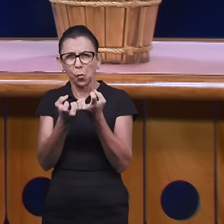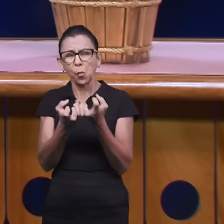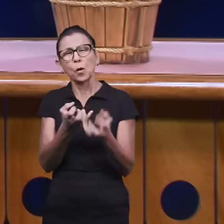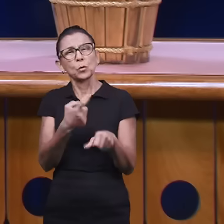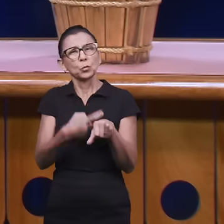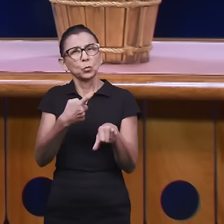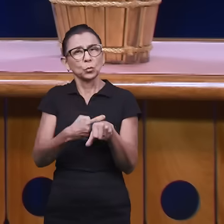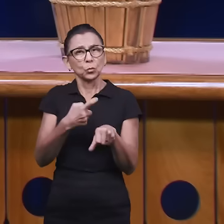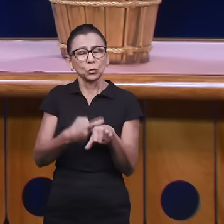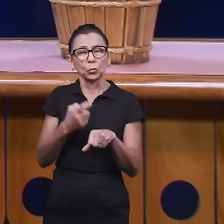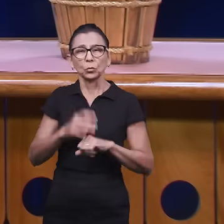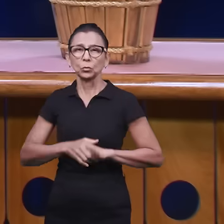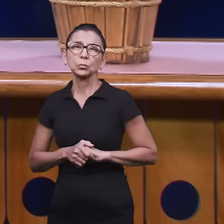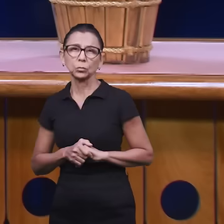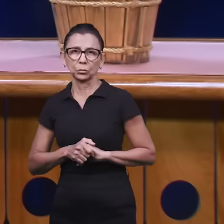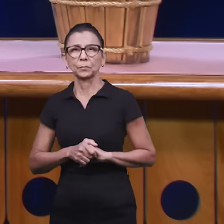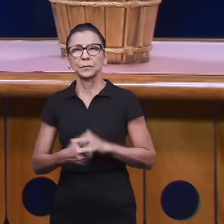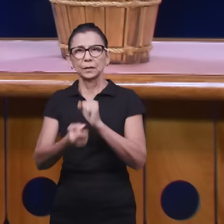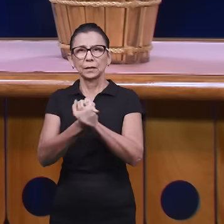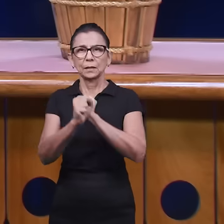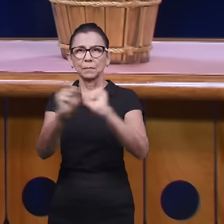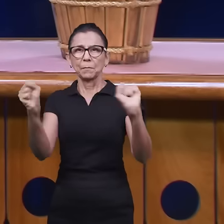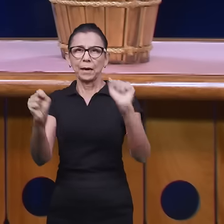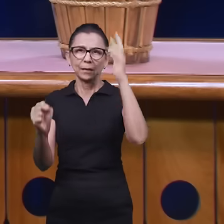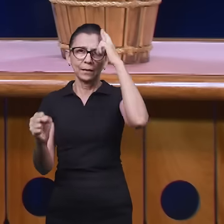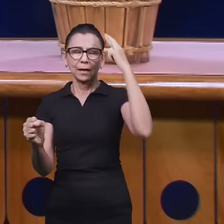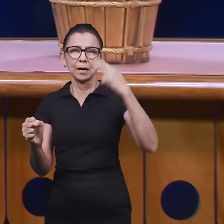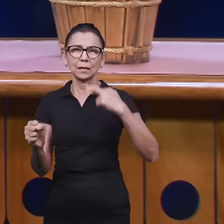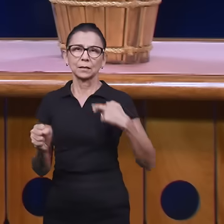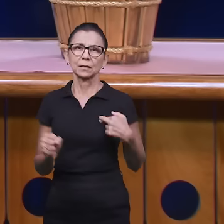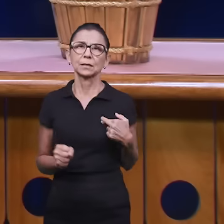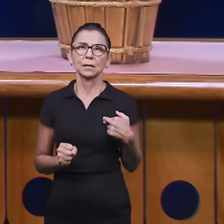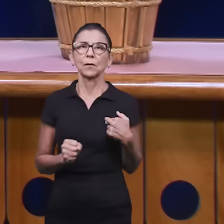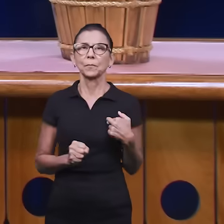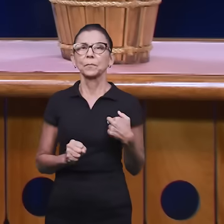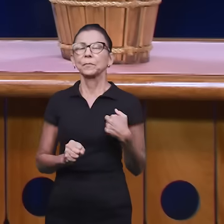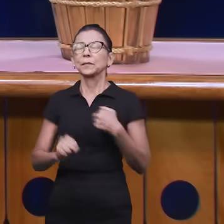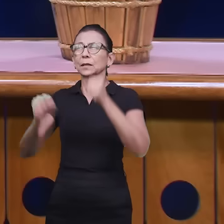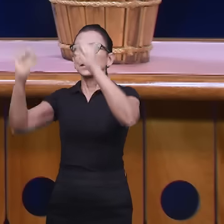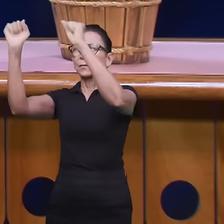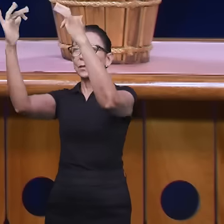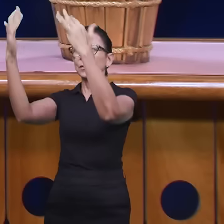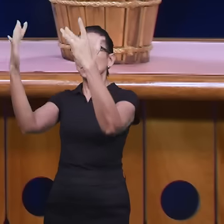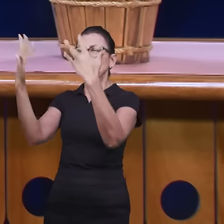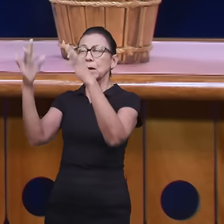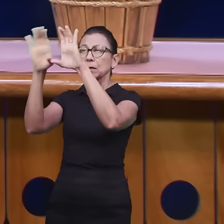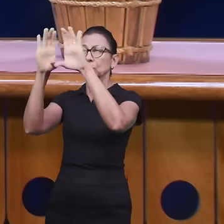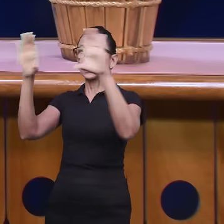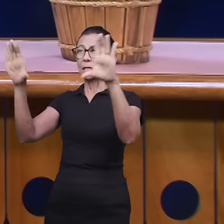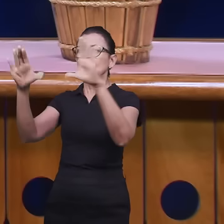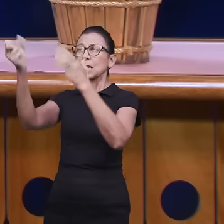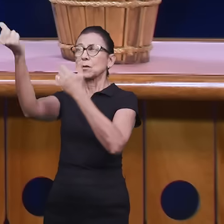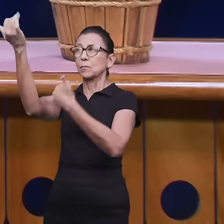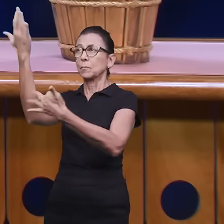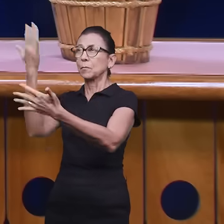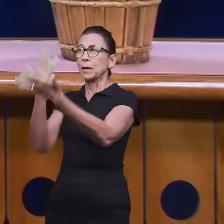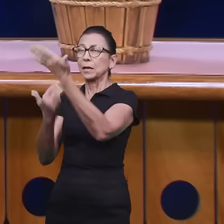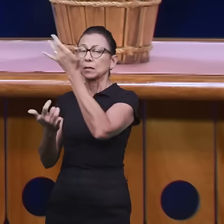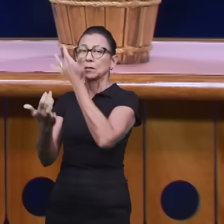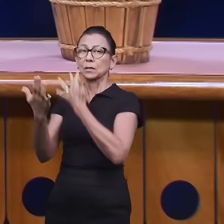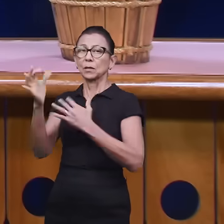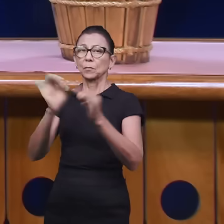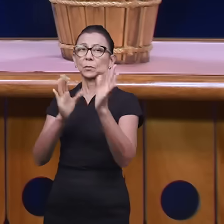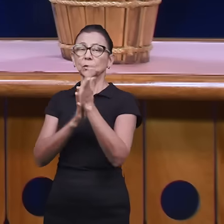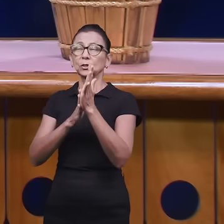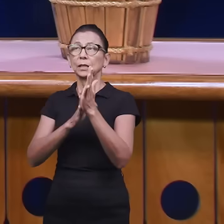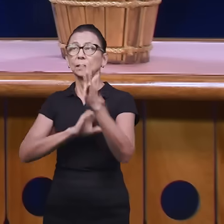mente, que vence a razão, que desfaz a razão, destrói a razão, que vem de cima para baixo, que vem do alto, vem da